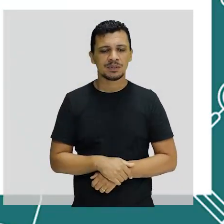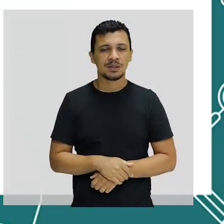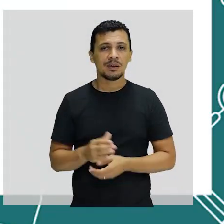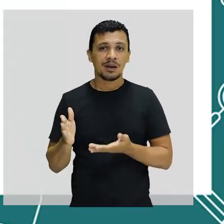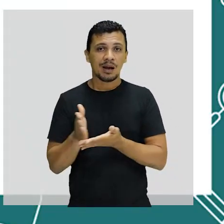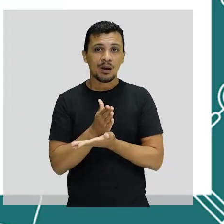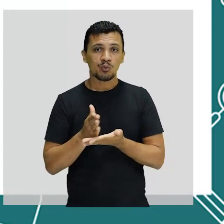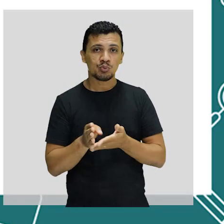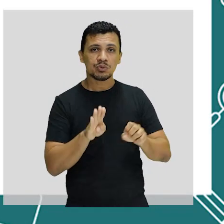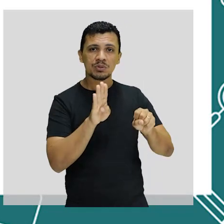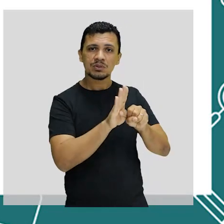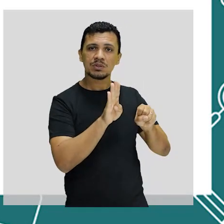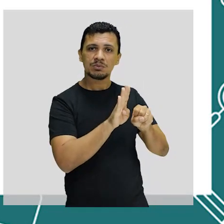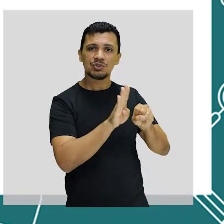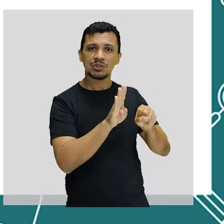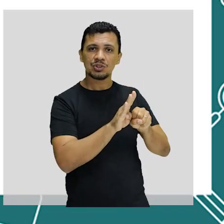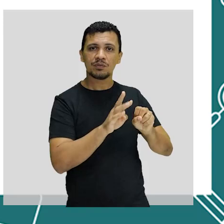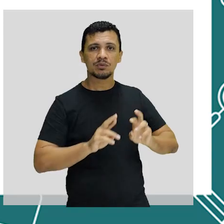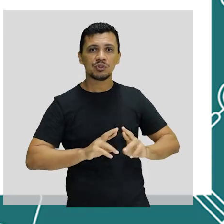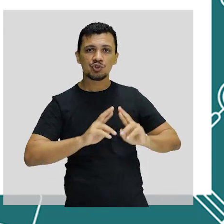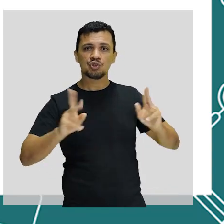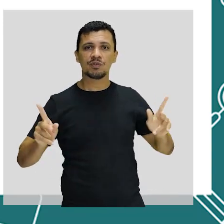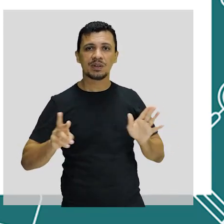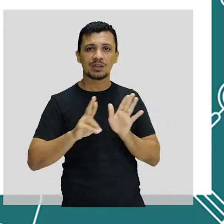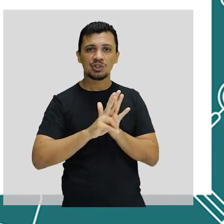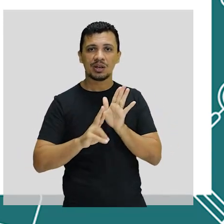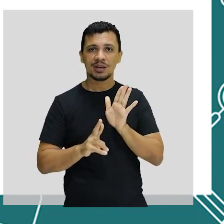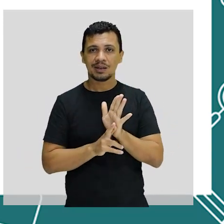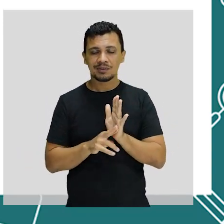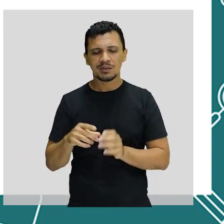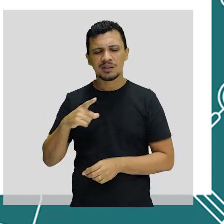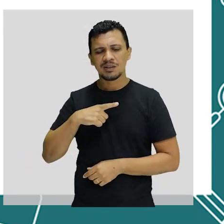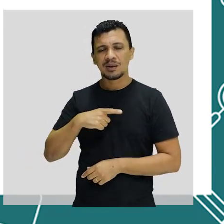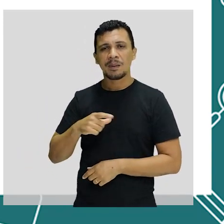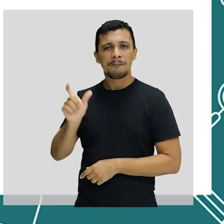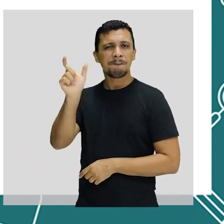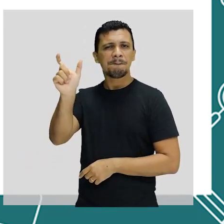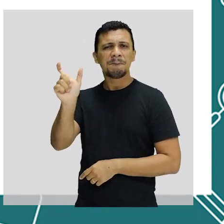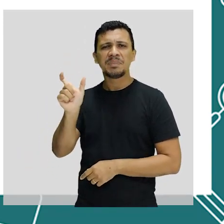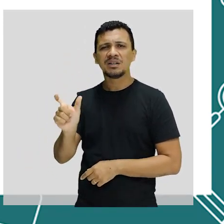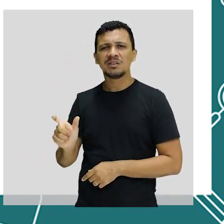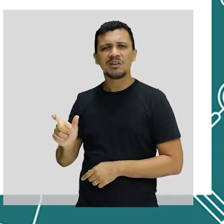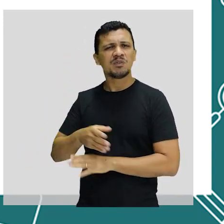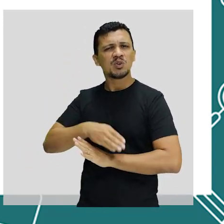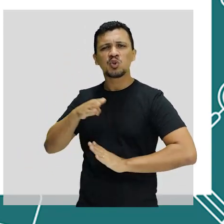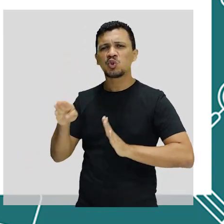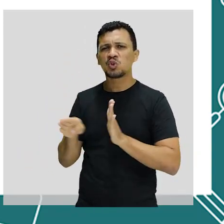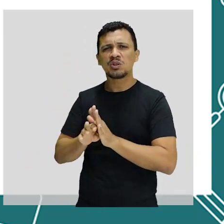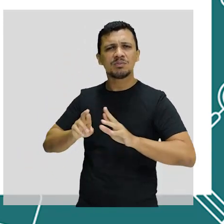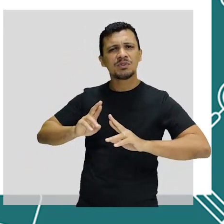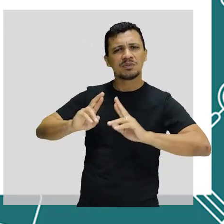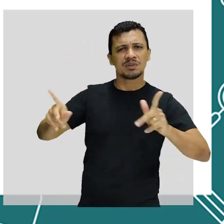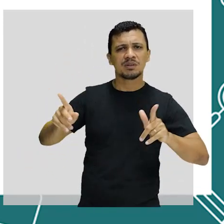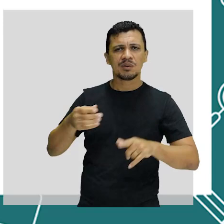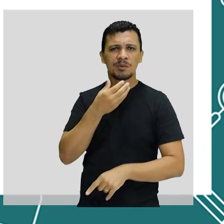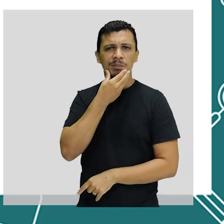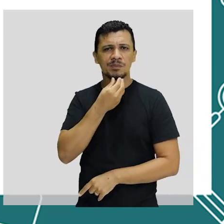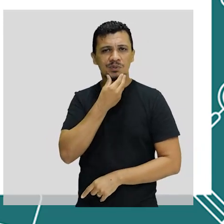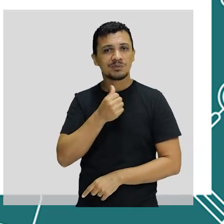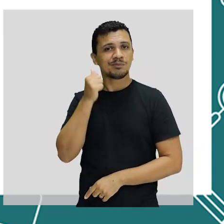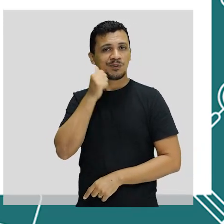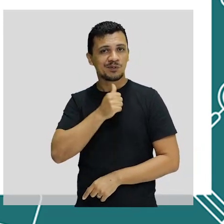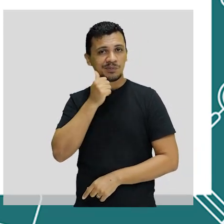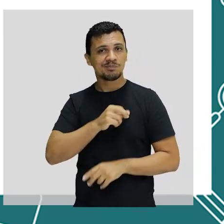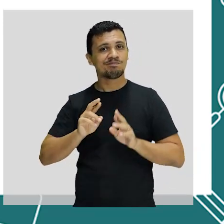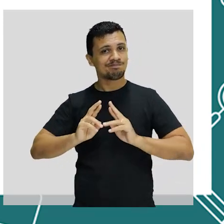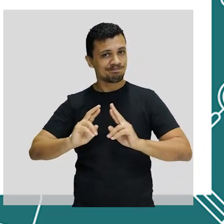Alguns substantivos não seguem essa regra básica, sendo formados por palavras totalmente distintas, tanto para o masculino quanto para o feminino. E eu trouxe